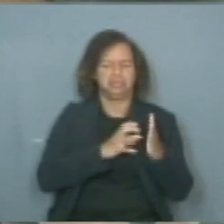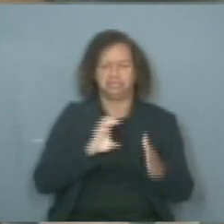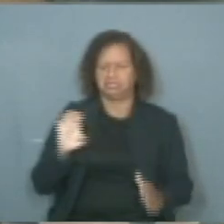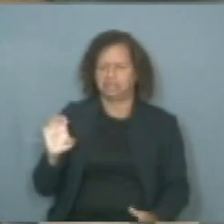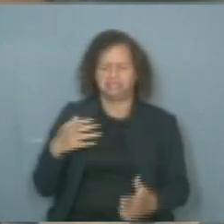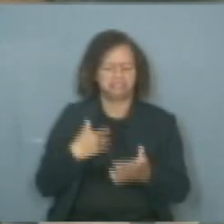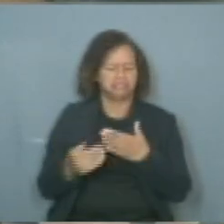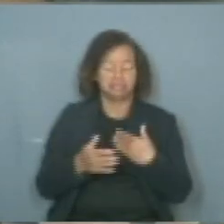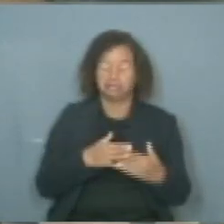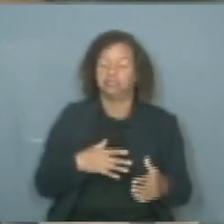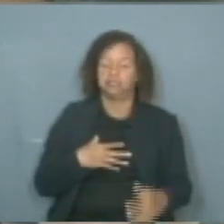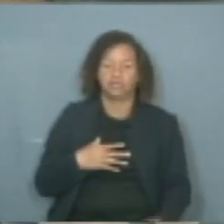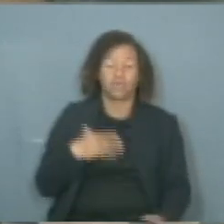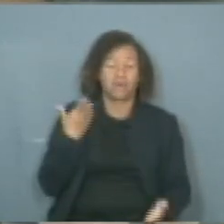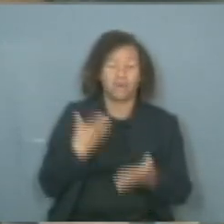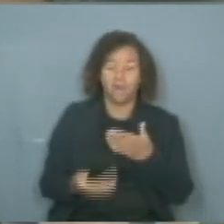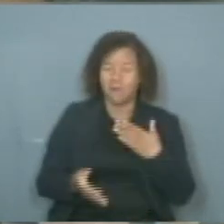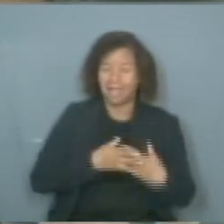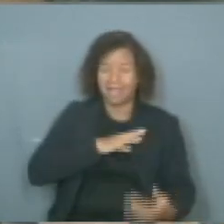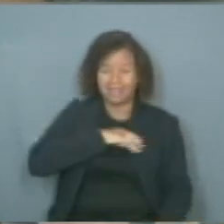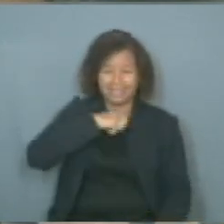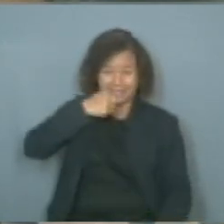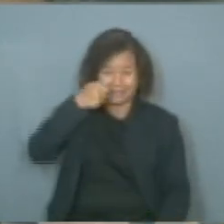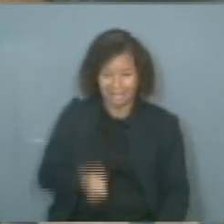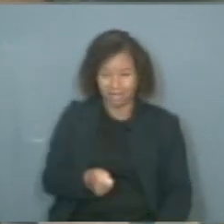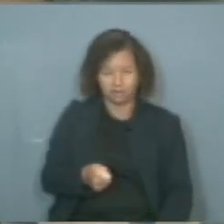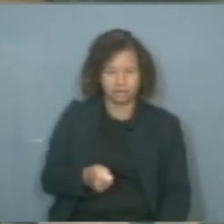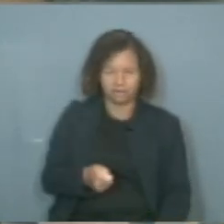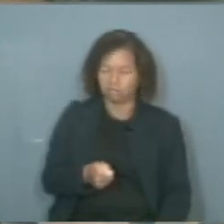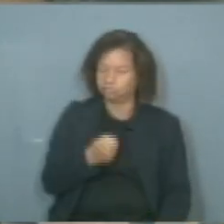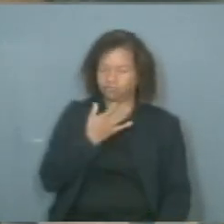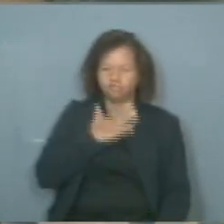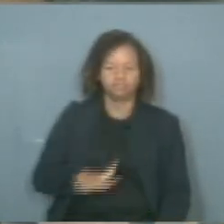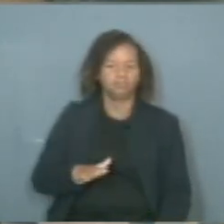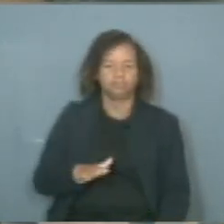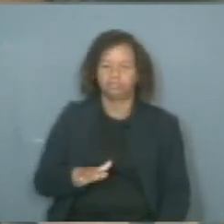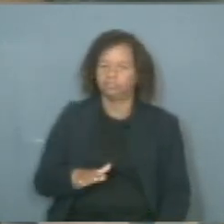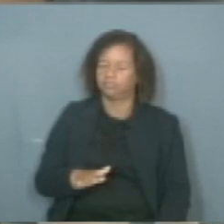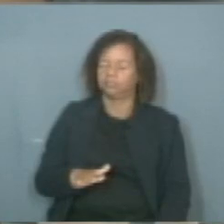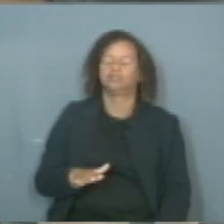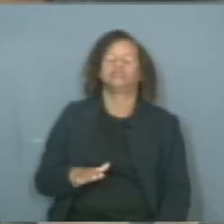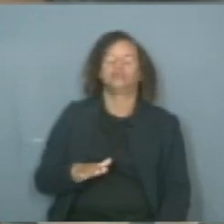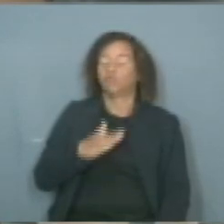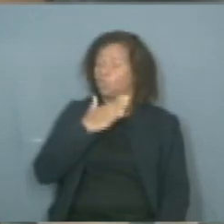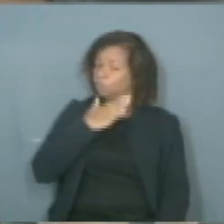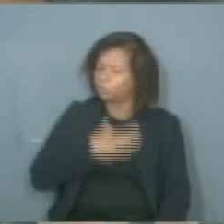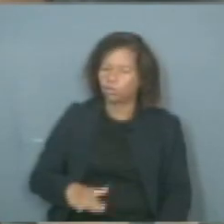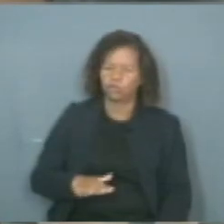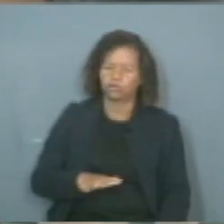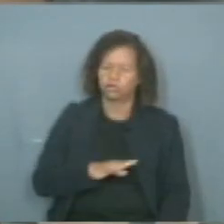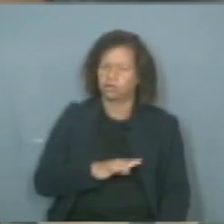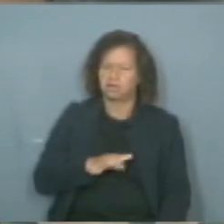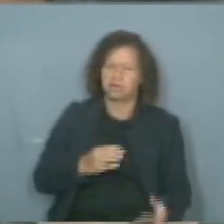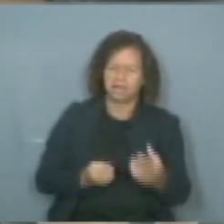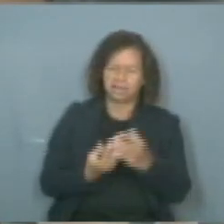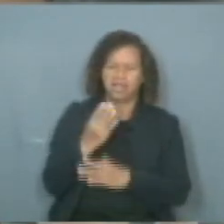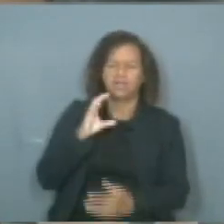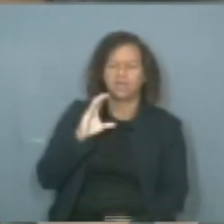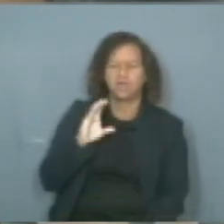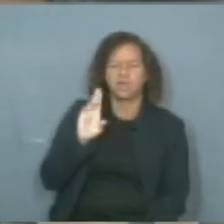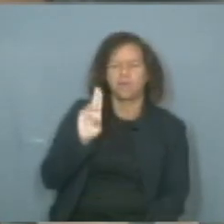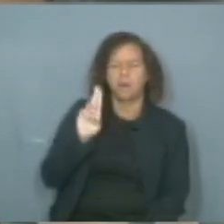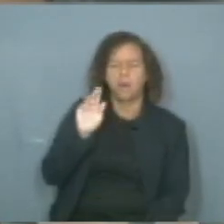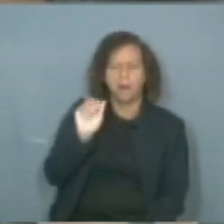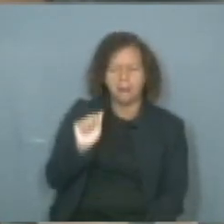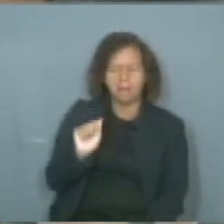esquerda. Qualquer ditadura, eu sou contrário a ela. Sou contrário ao que foi implantado em Cuba. Sou